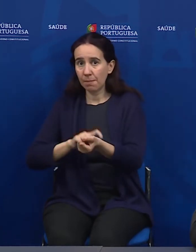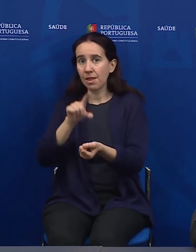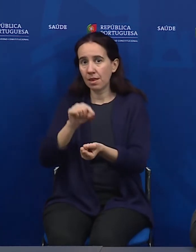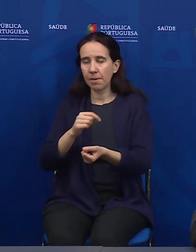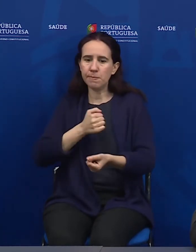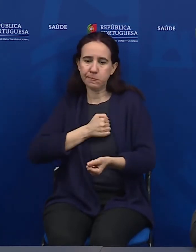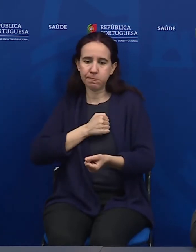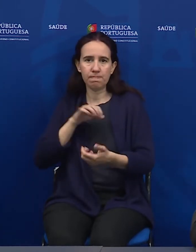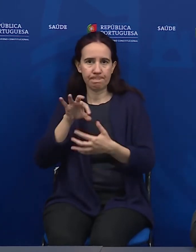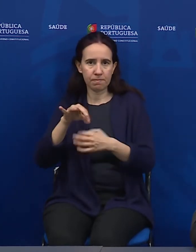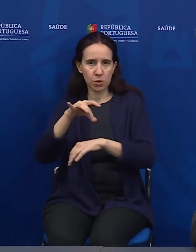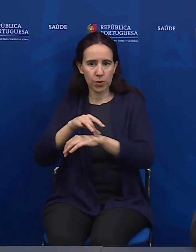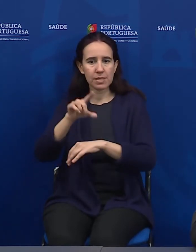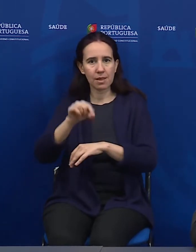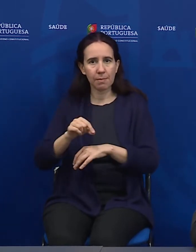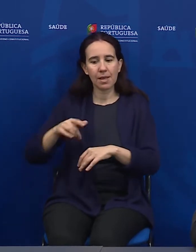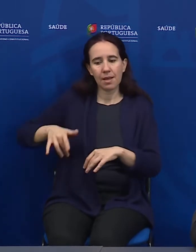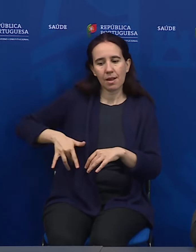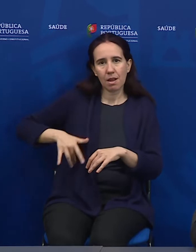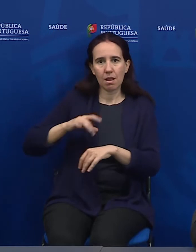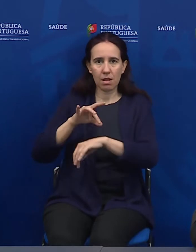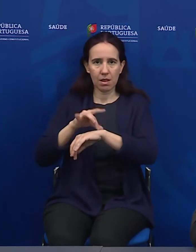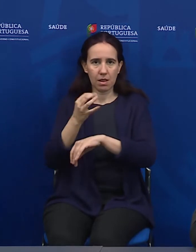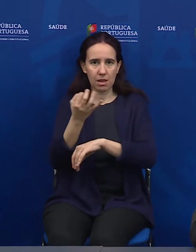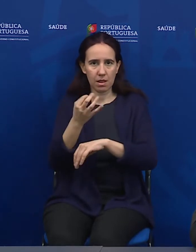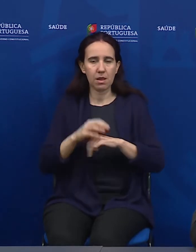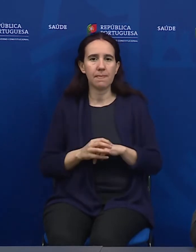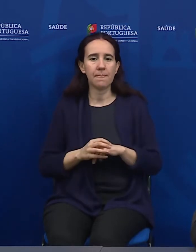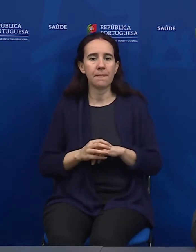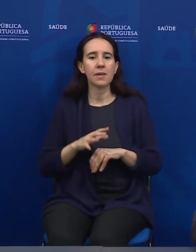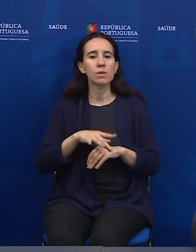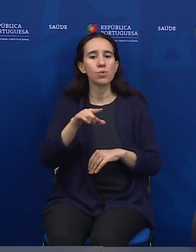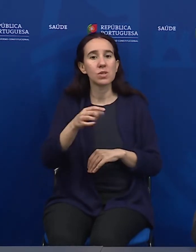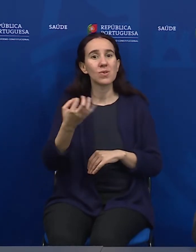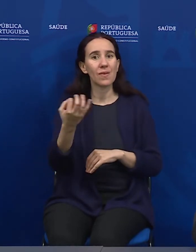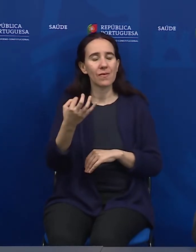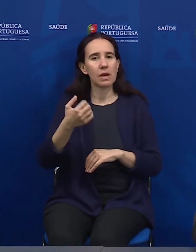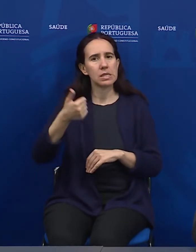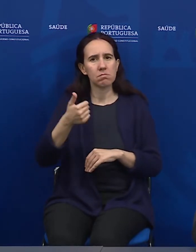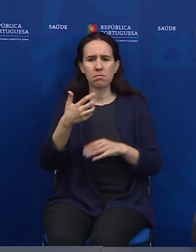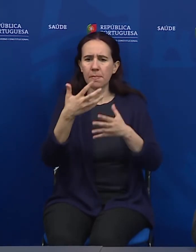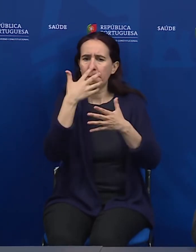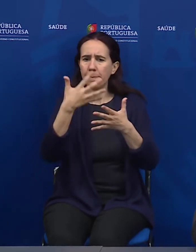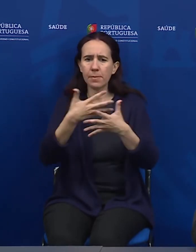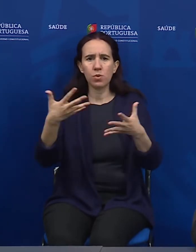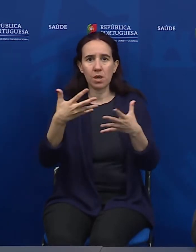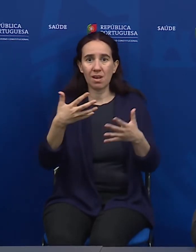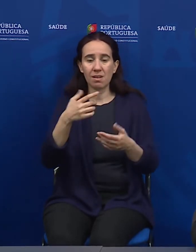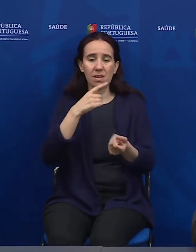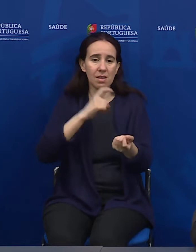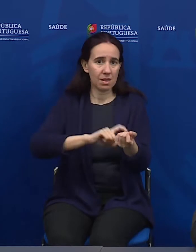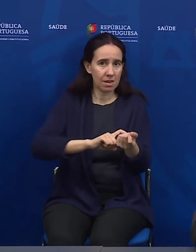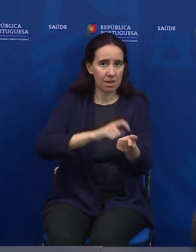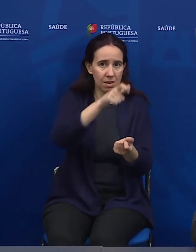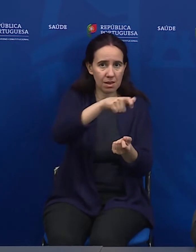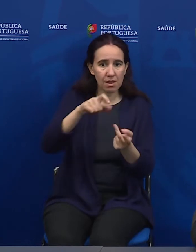doença cardiovascular e também para a doença renal. E por isso são, essencialmente, e a grande maioria dos diabéticos